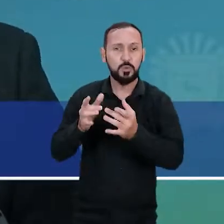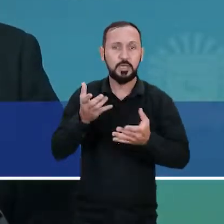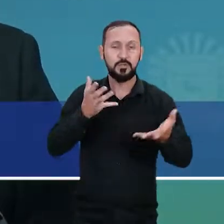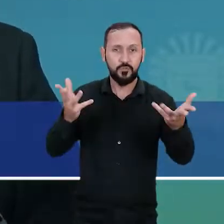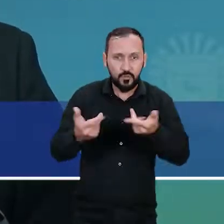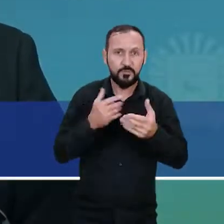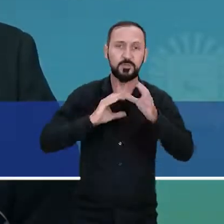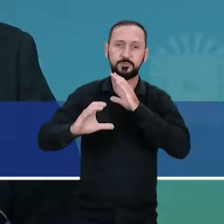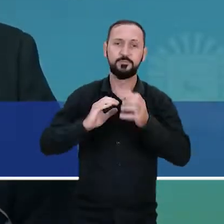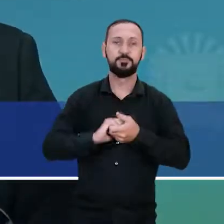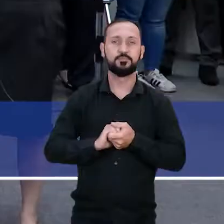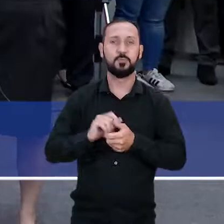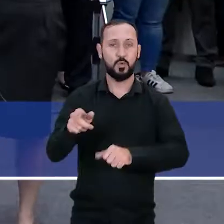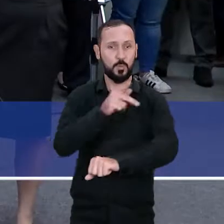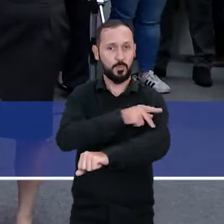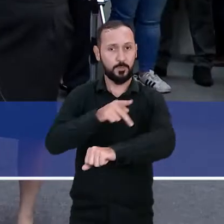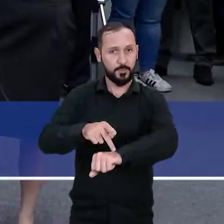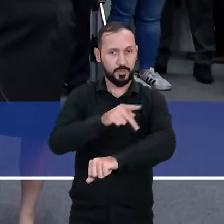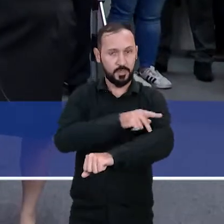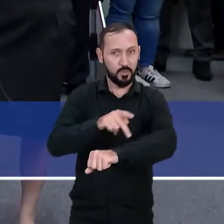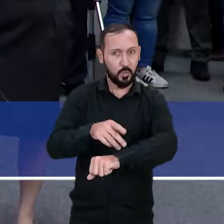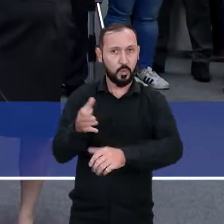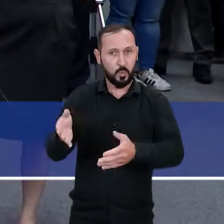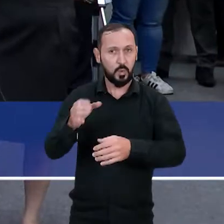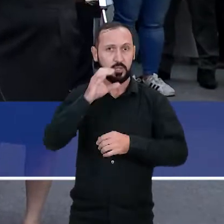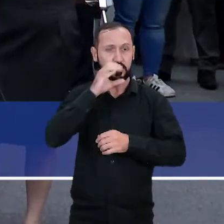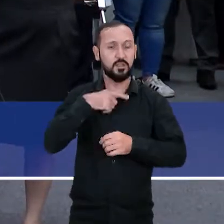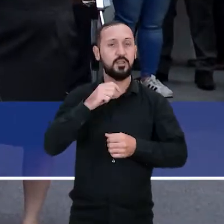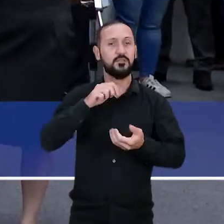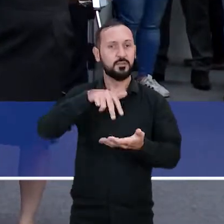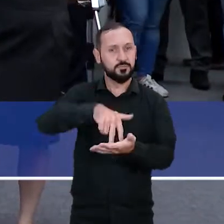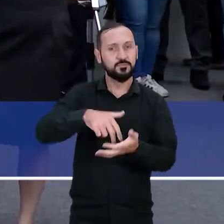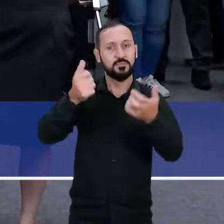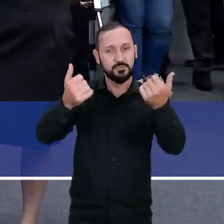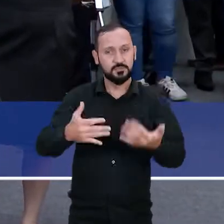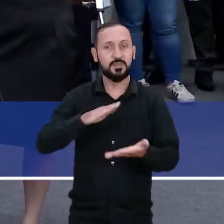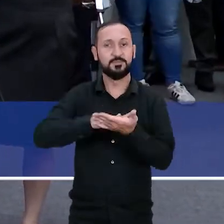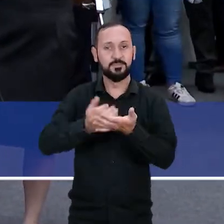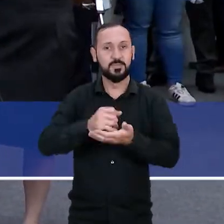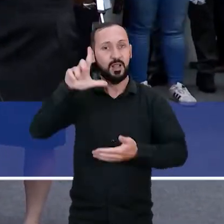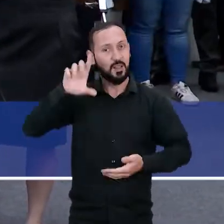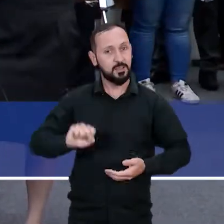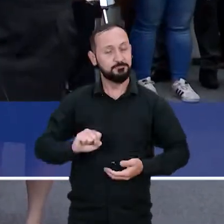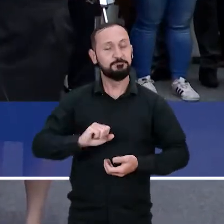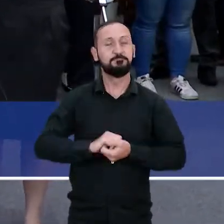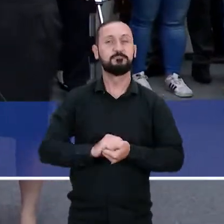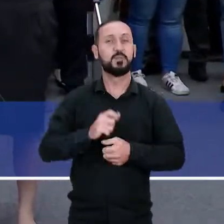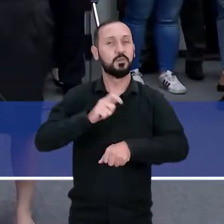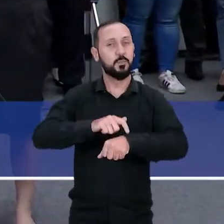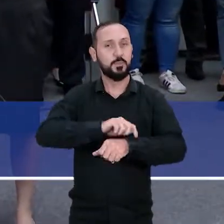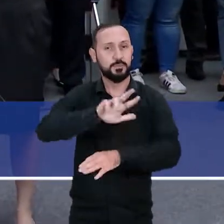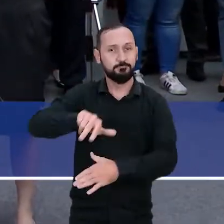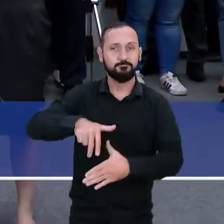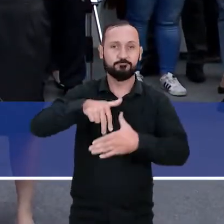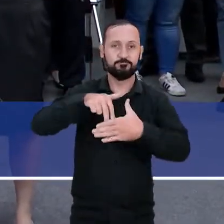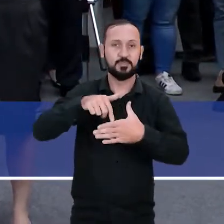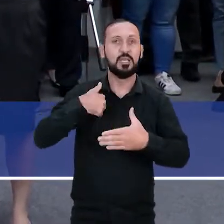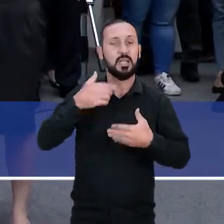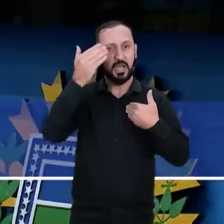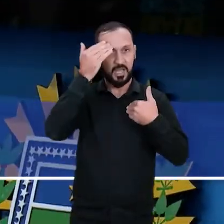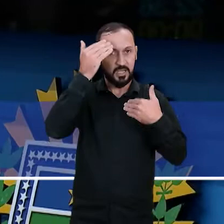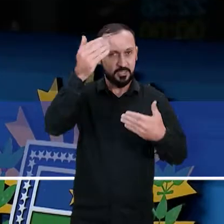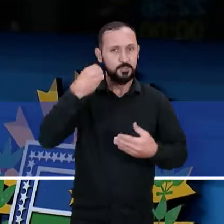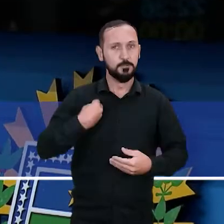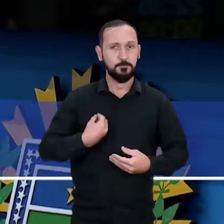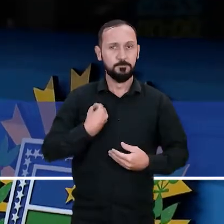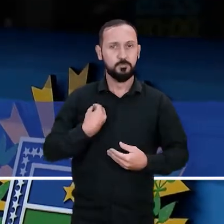uma comunicação muito melhor. O pedagogo Adriano de Oliveira Gianotto teve sua fala traduzida pela intérprete Larissa Cisti Lima durante a sessão.